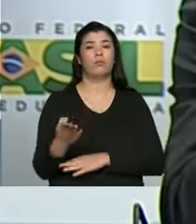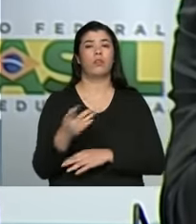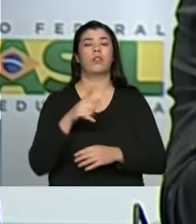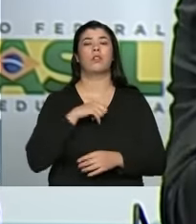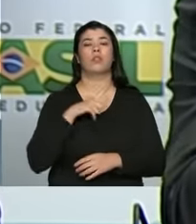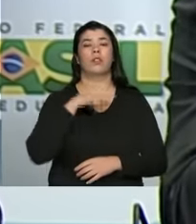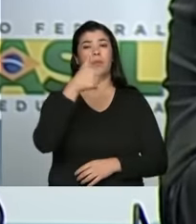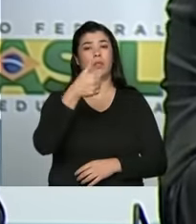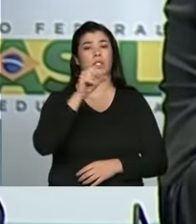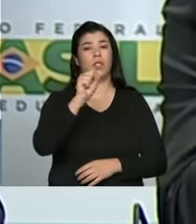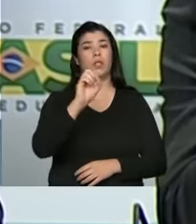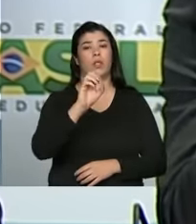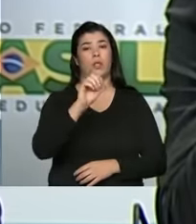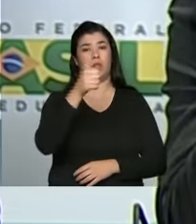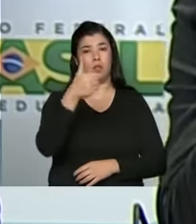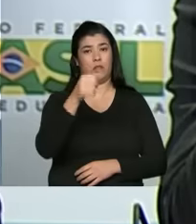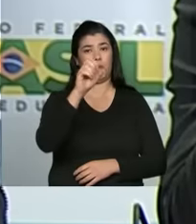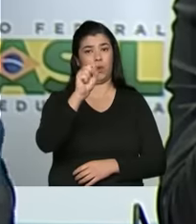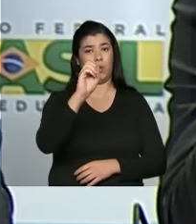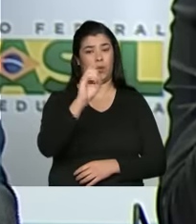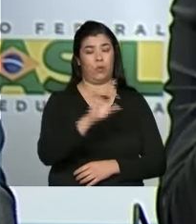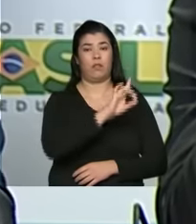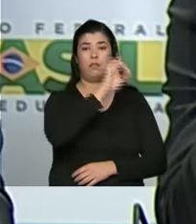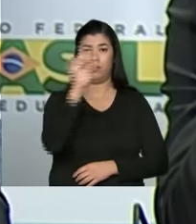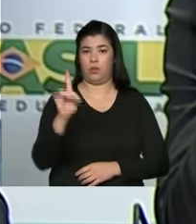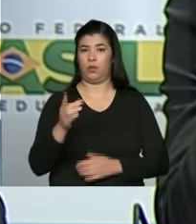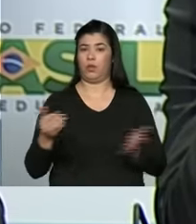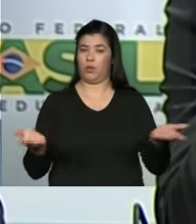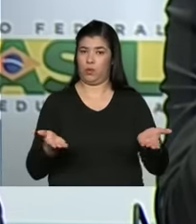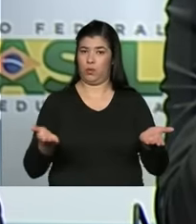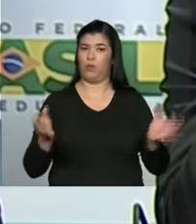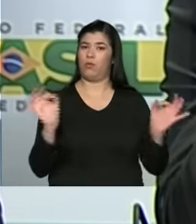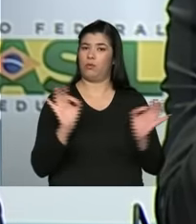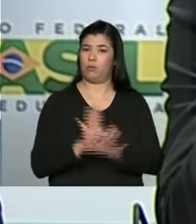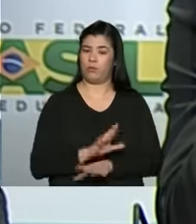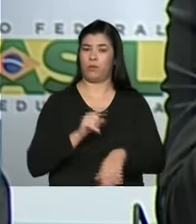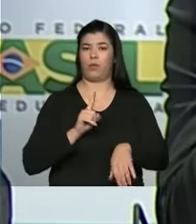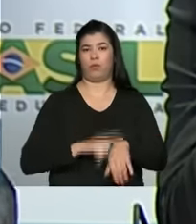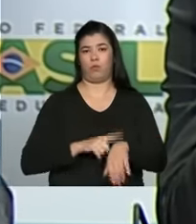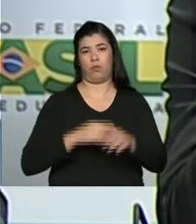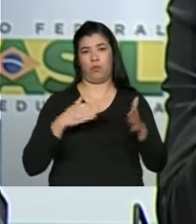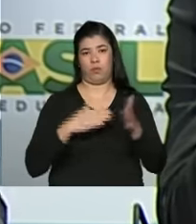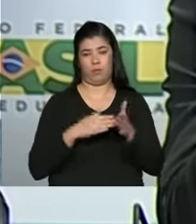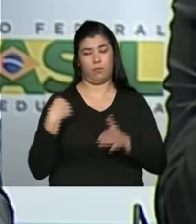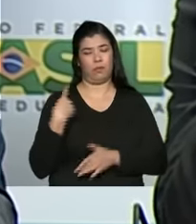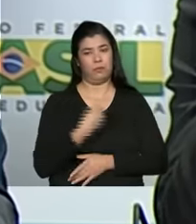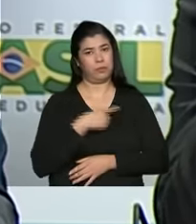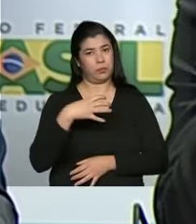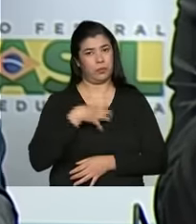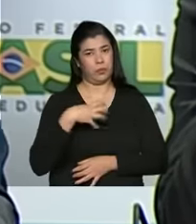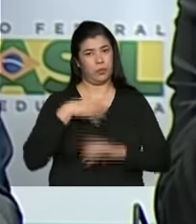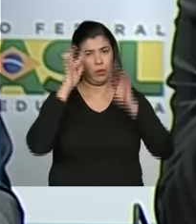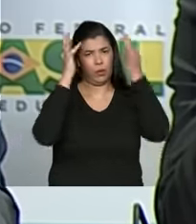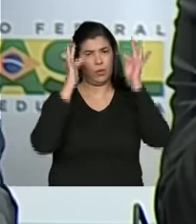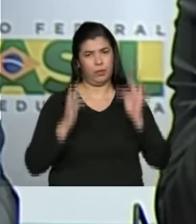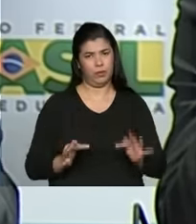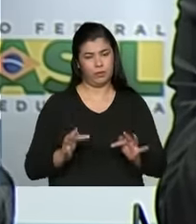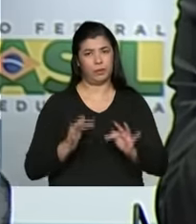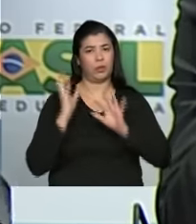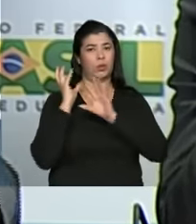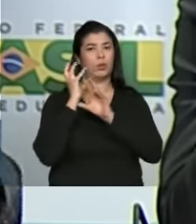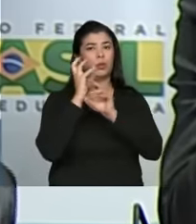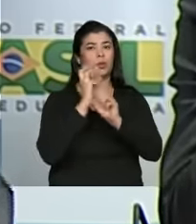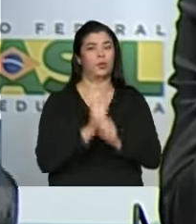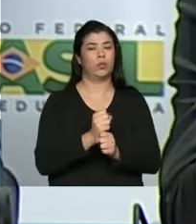completam 180 dias e nós estamos muito felizes eh por ter conseguido concluir a etapa eh de